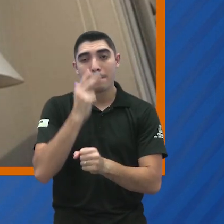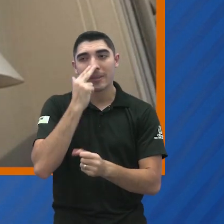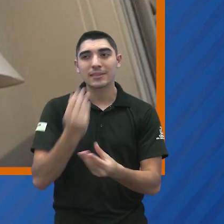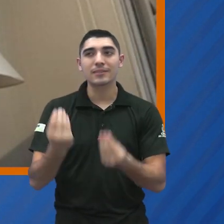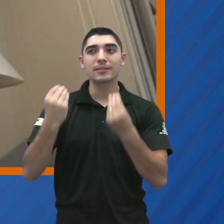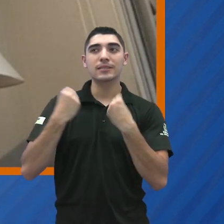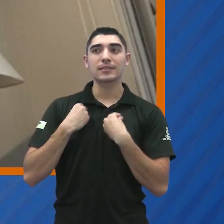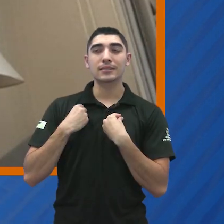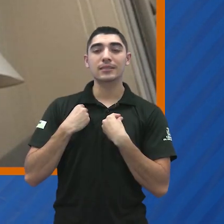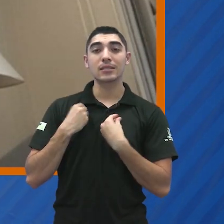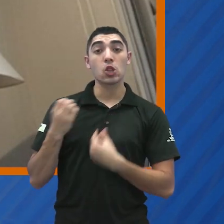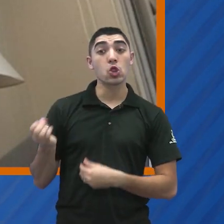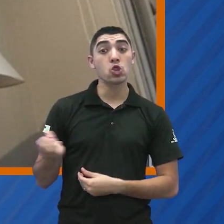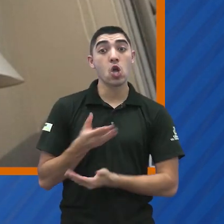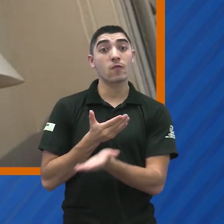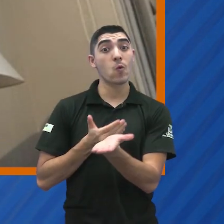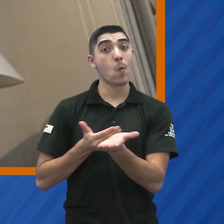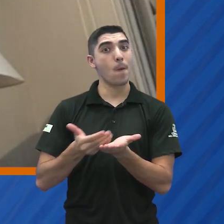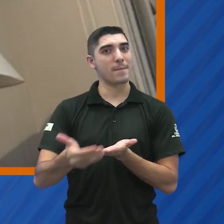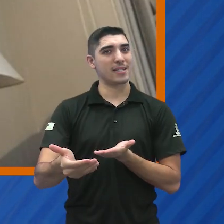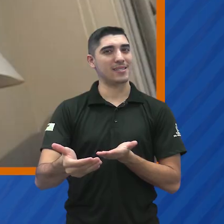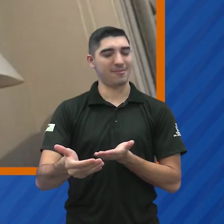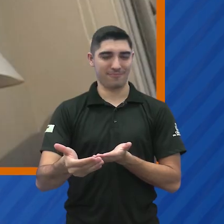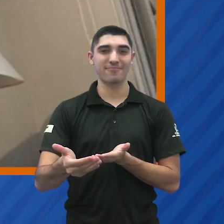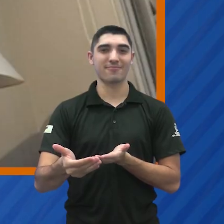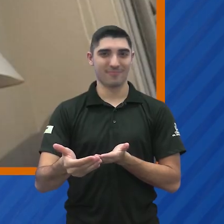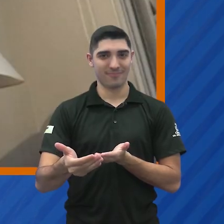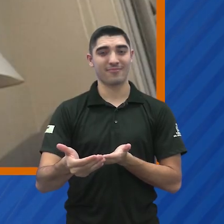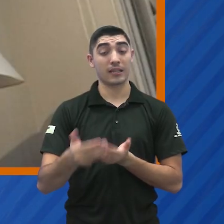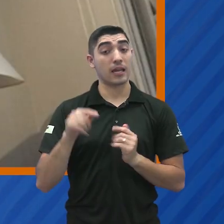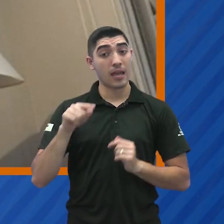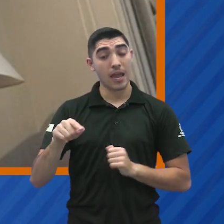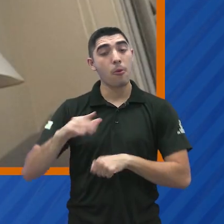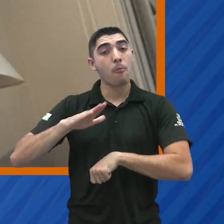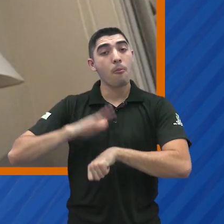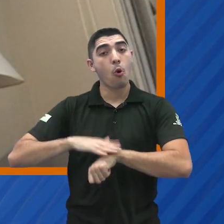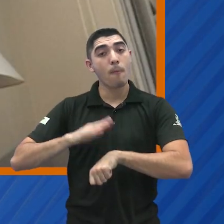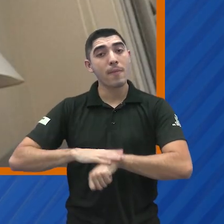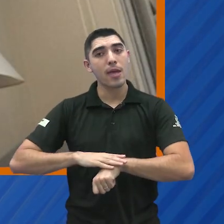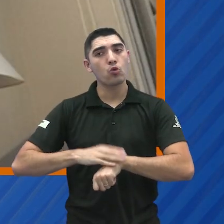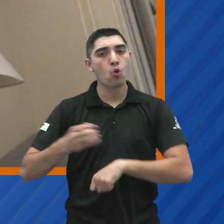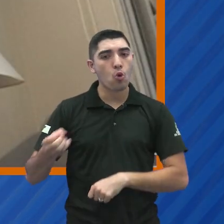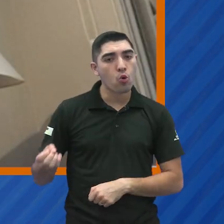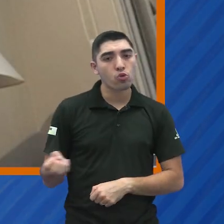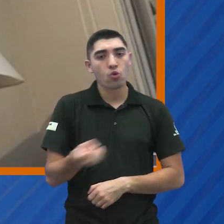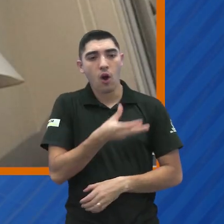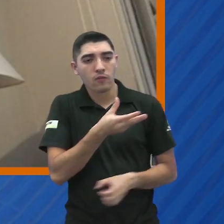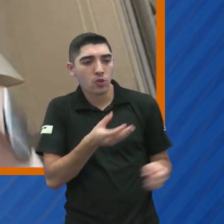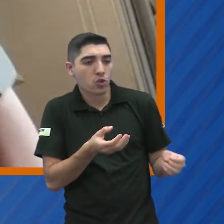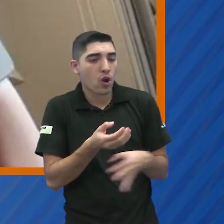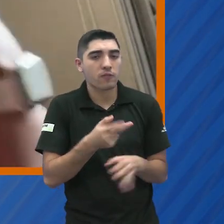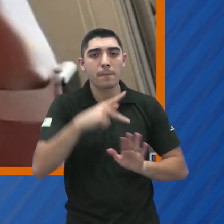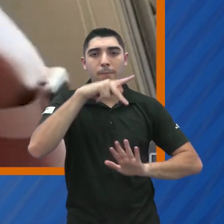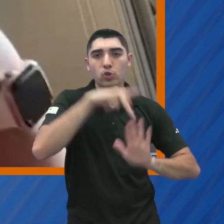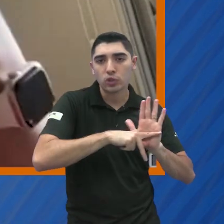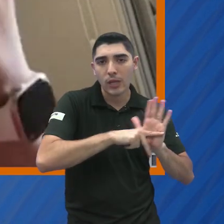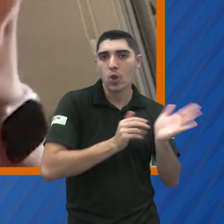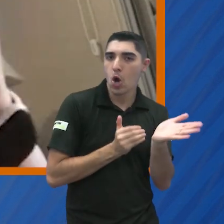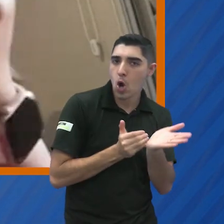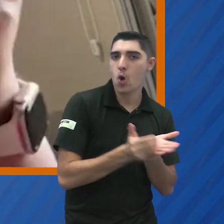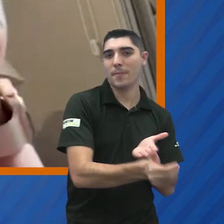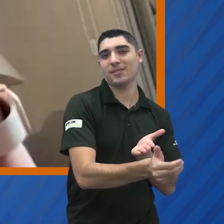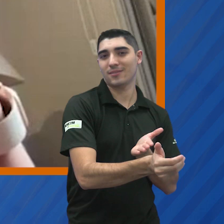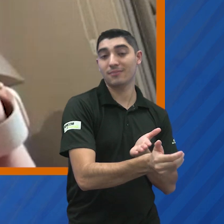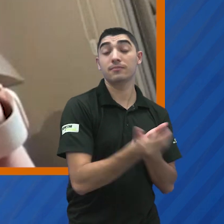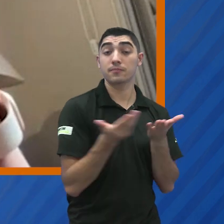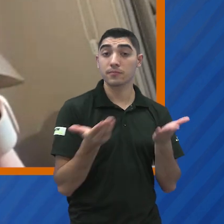traz a ideia de início. Está começando o ano, então muitas vezes é uma boa época para a gente começar outros